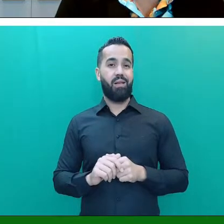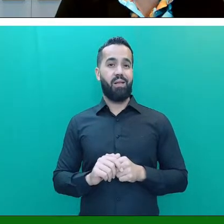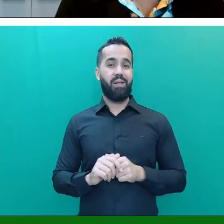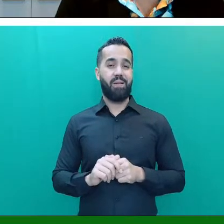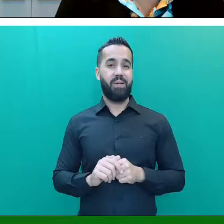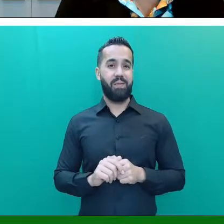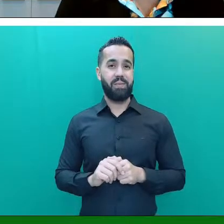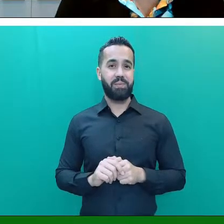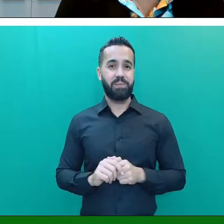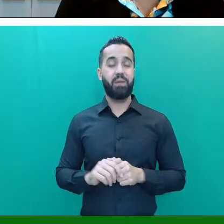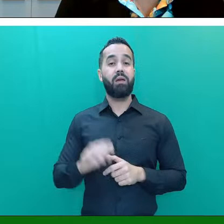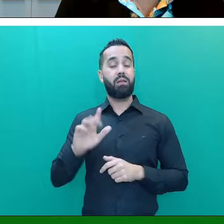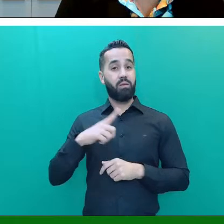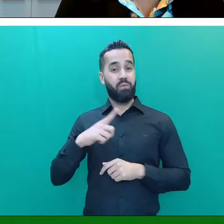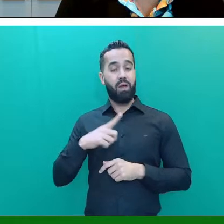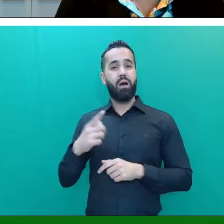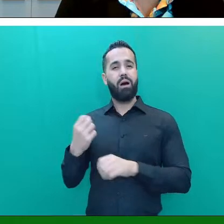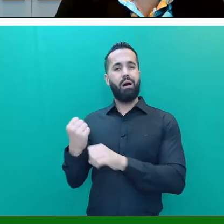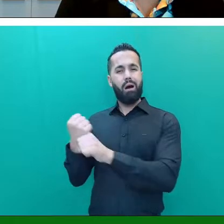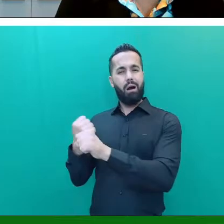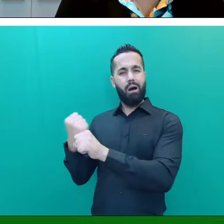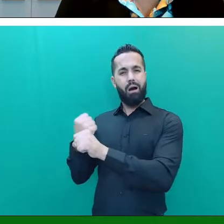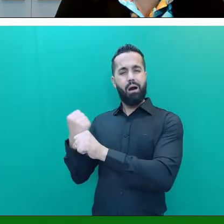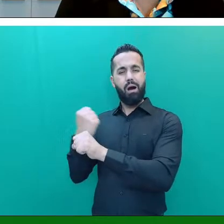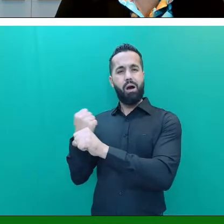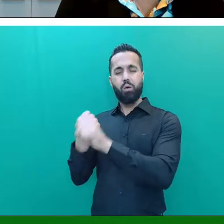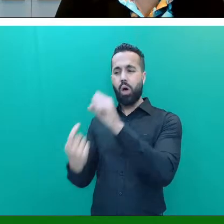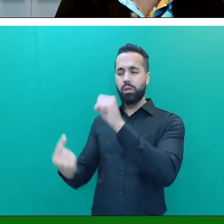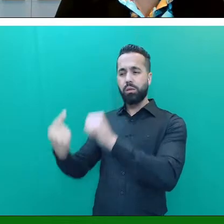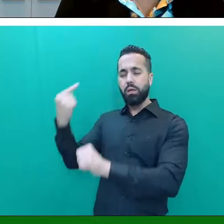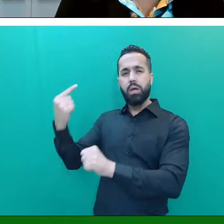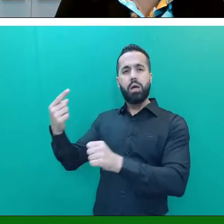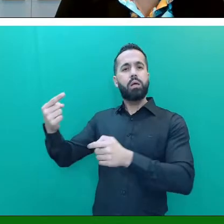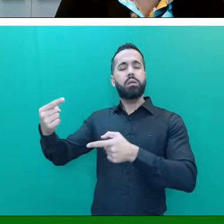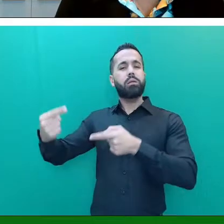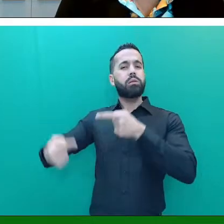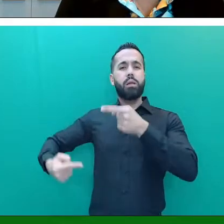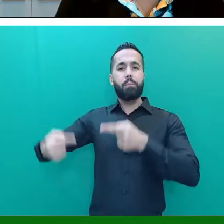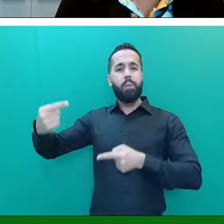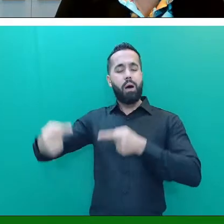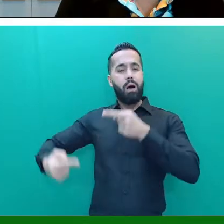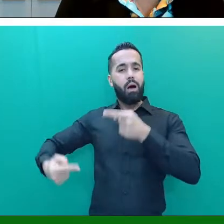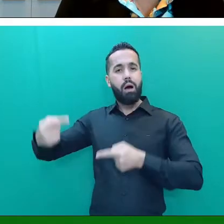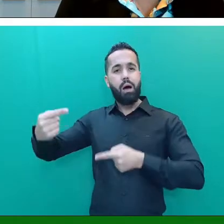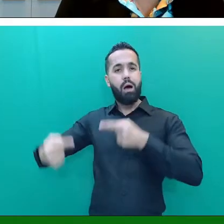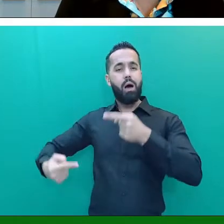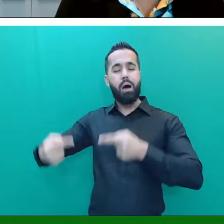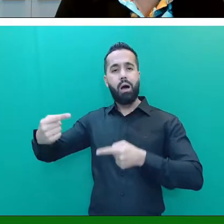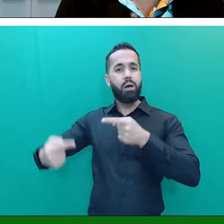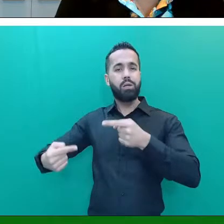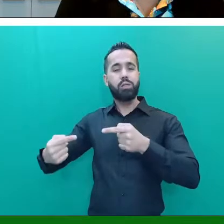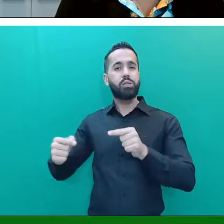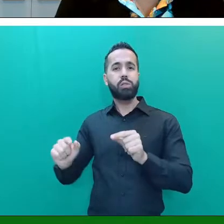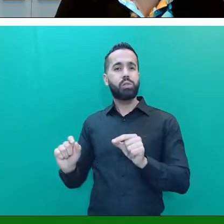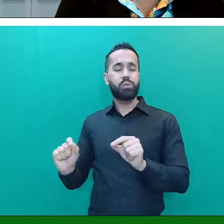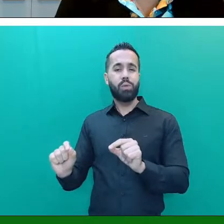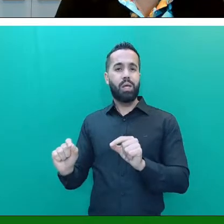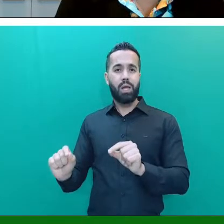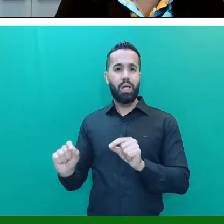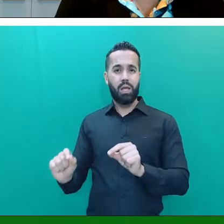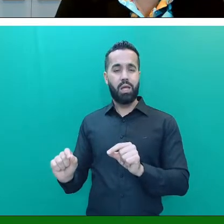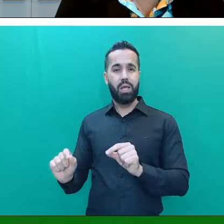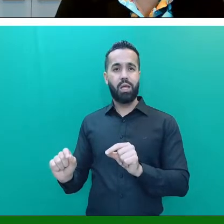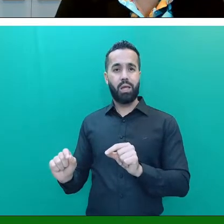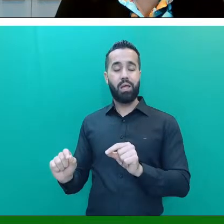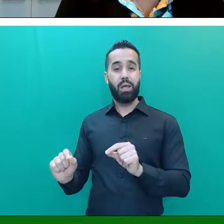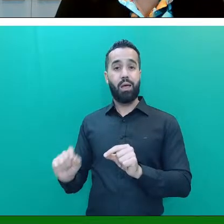houve um debate há uns anos atrás também sobre, que eu não sei exatamente em que ponto ficou isso, sobre a